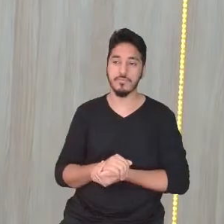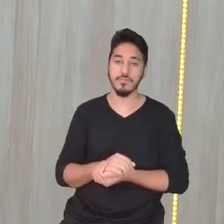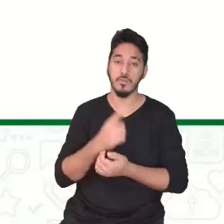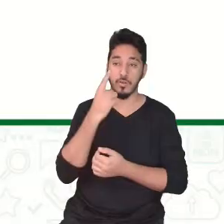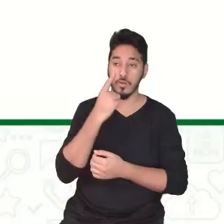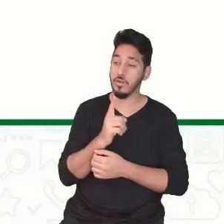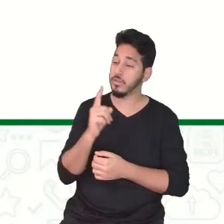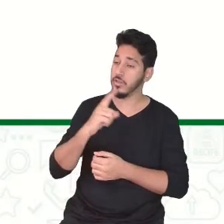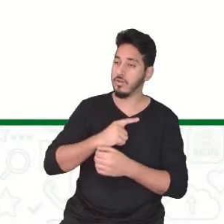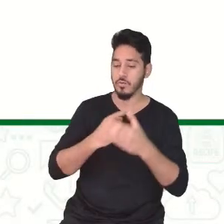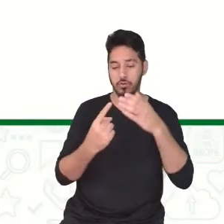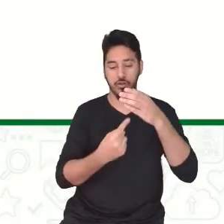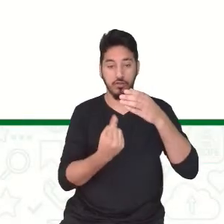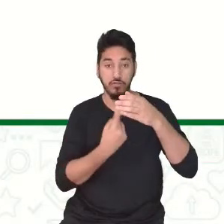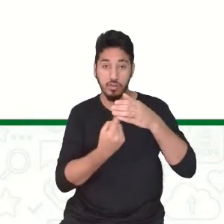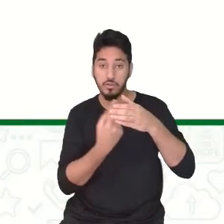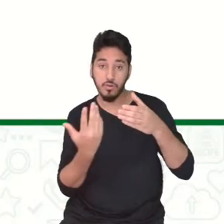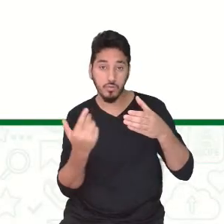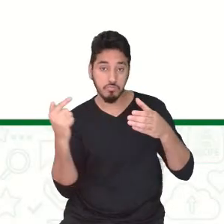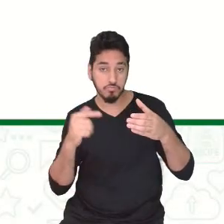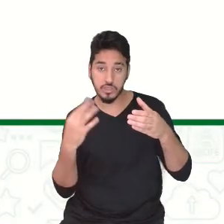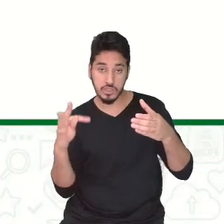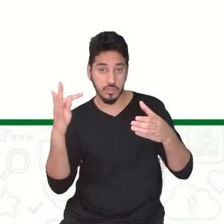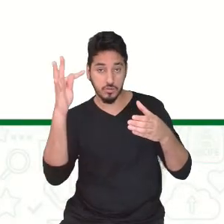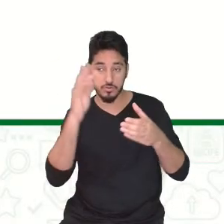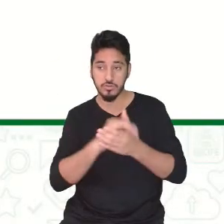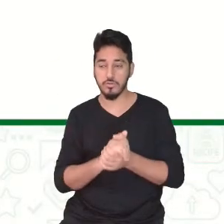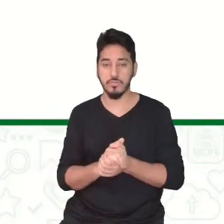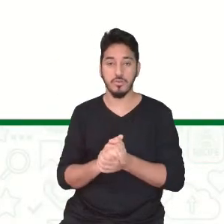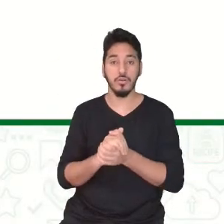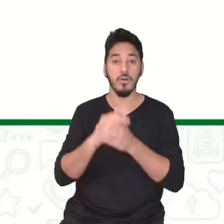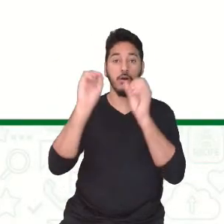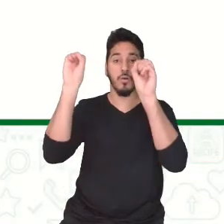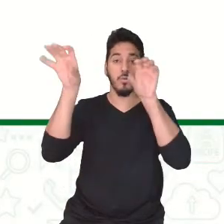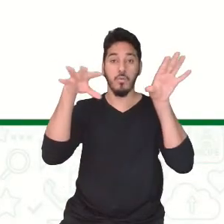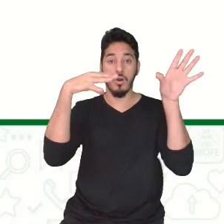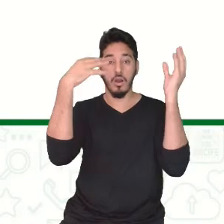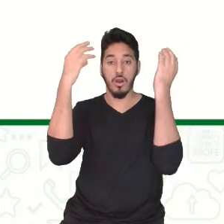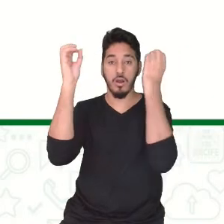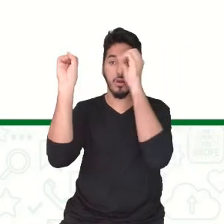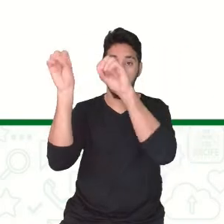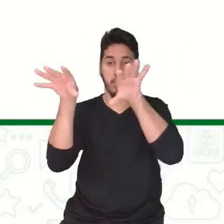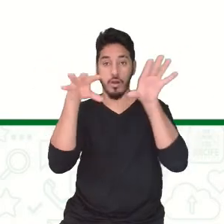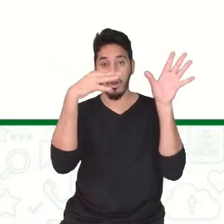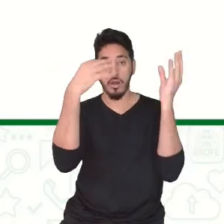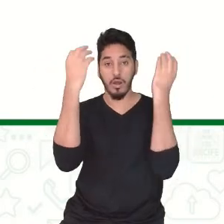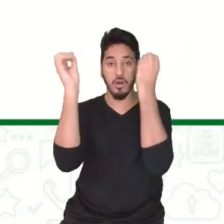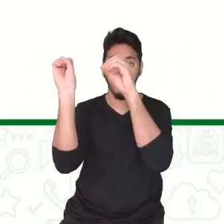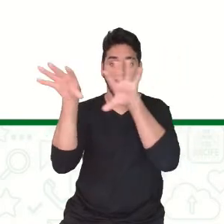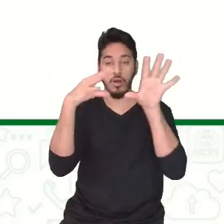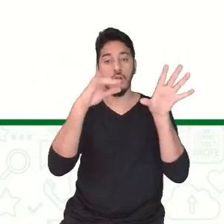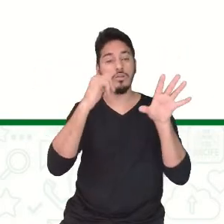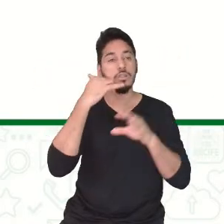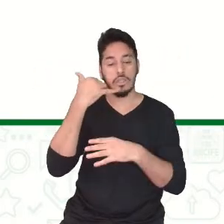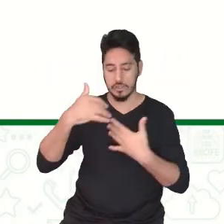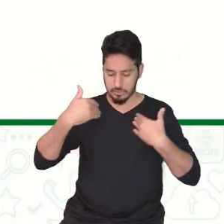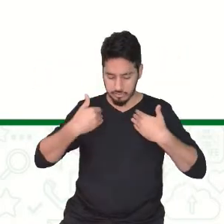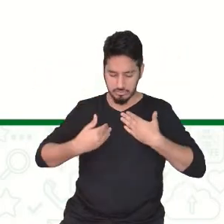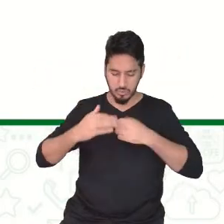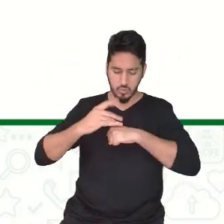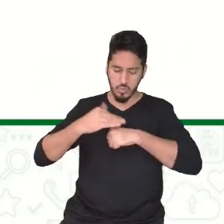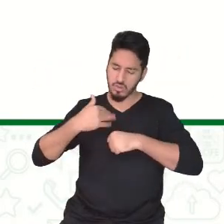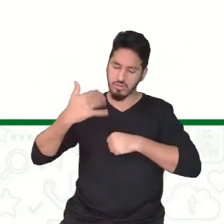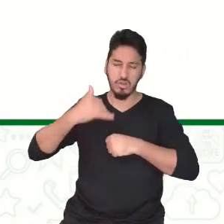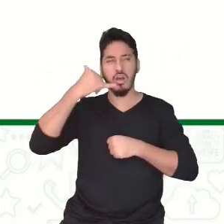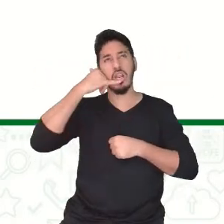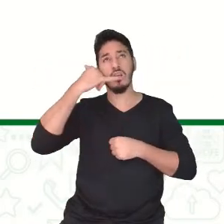próprio liquidificador para fazer um suco. Você tem uma ambulância, vê, você passar mal, ligar para um SAMU e